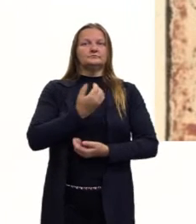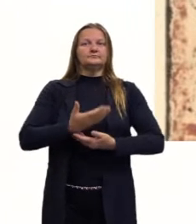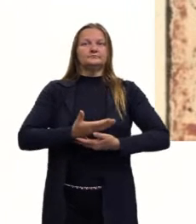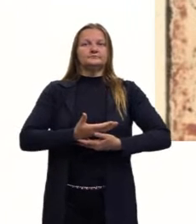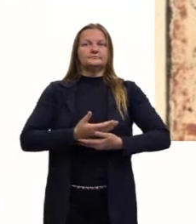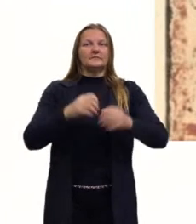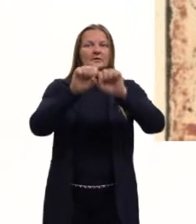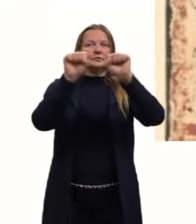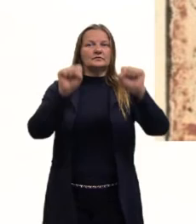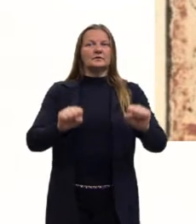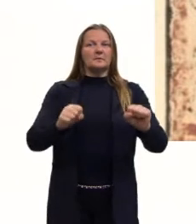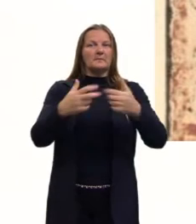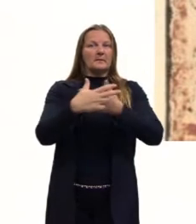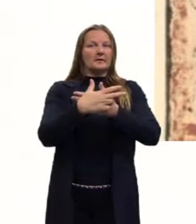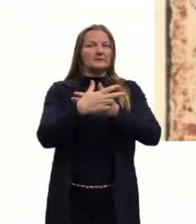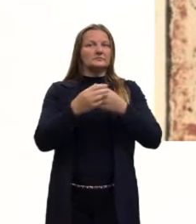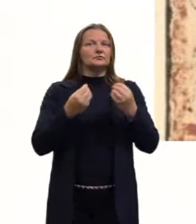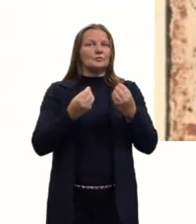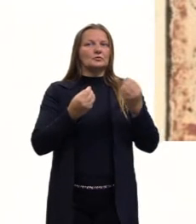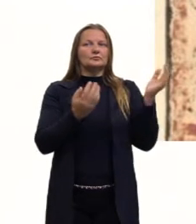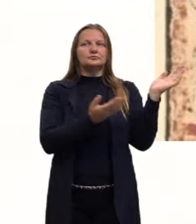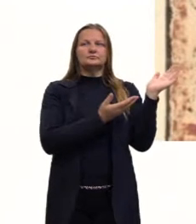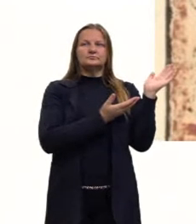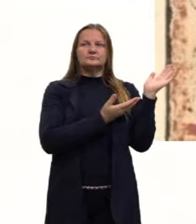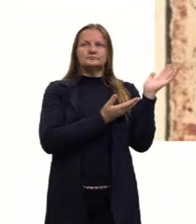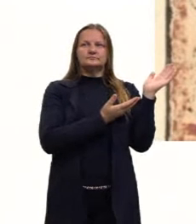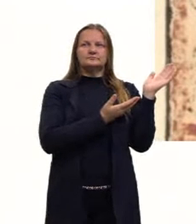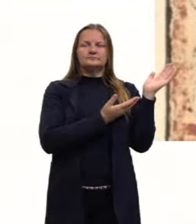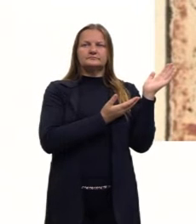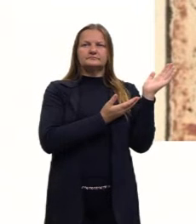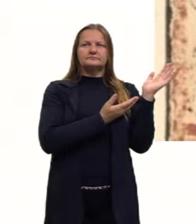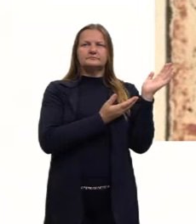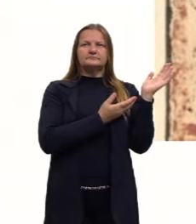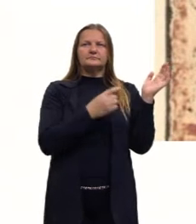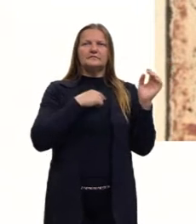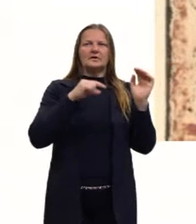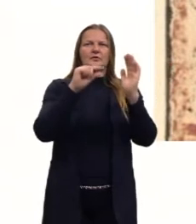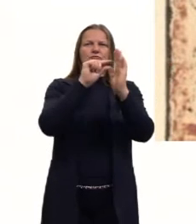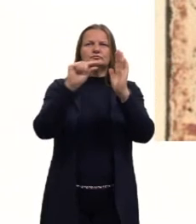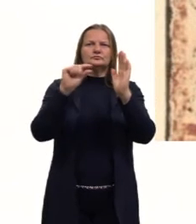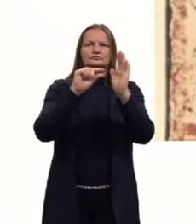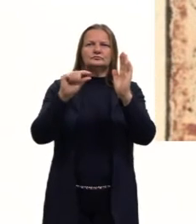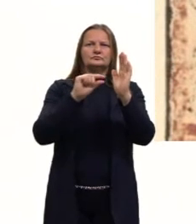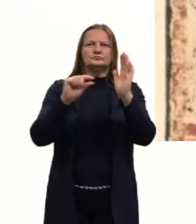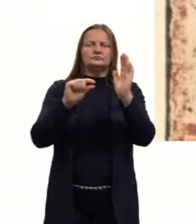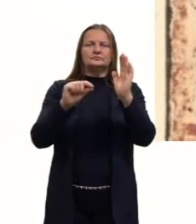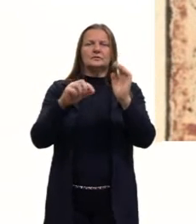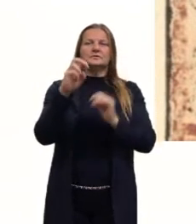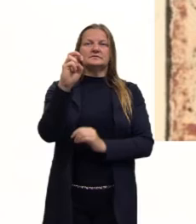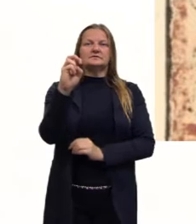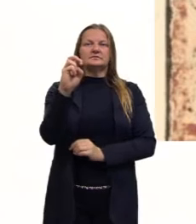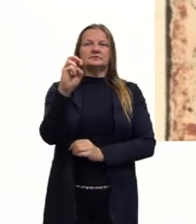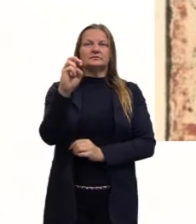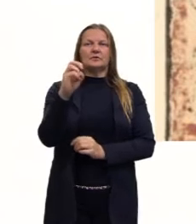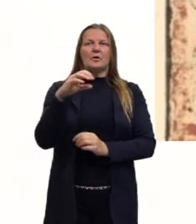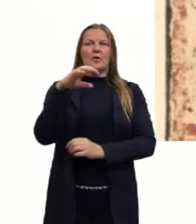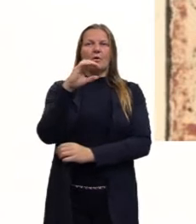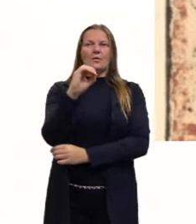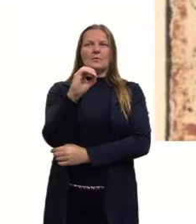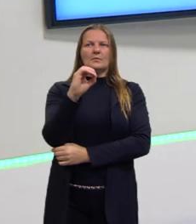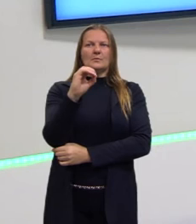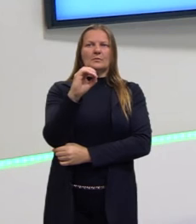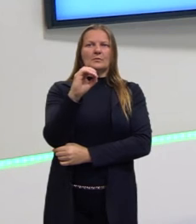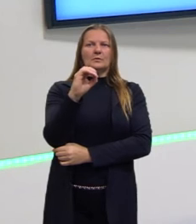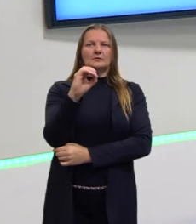sistema de numeração Maia era utilizado Então as Barrinhas para representar o cinco as bolinhas né